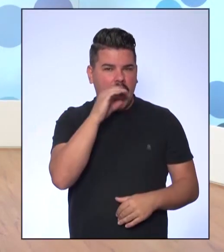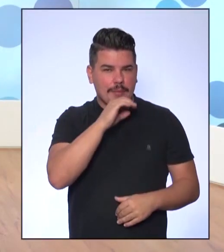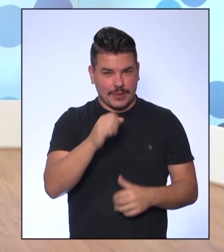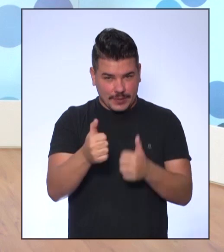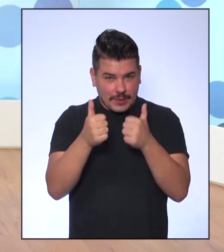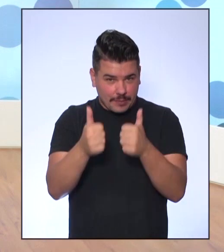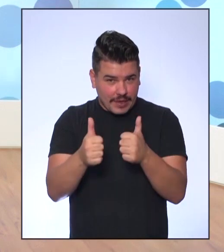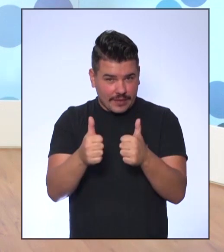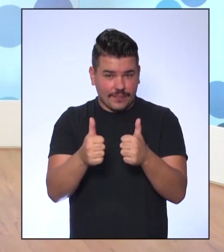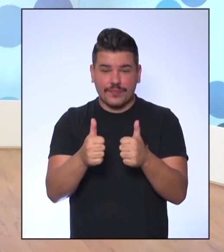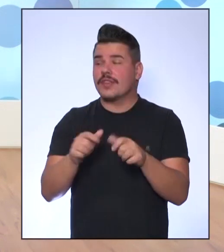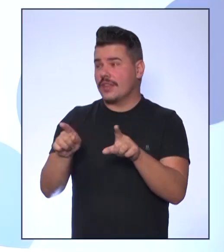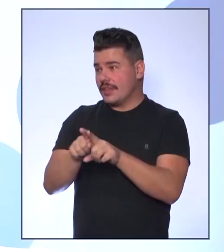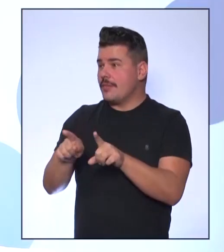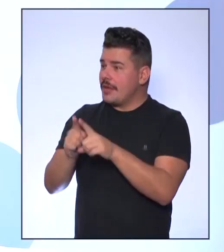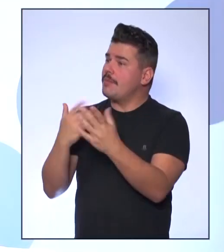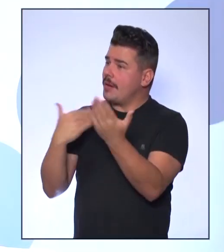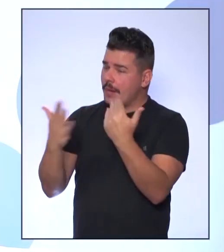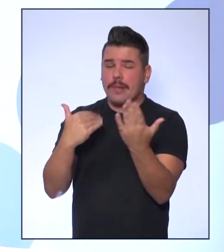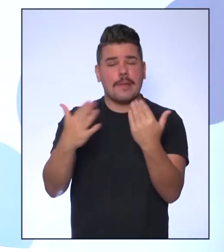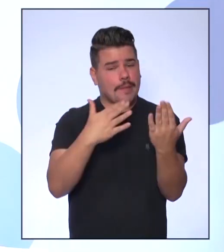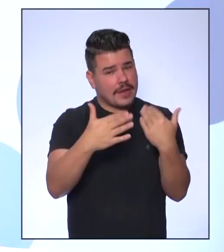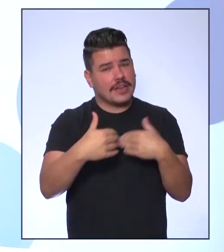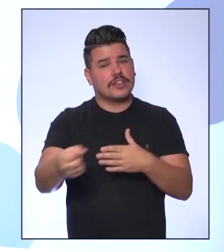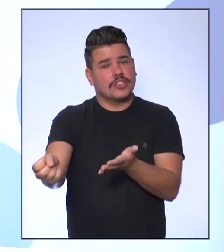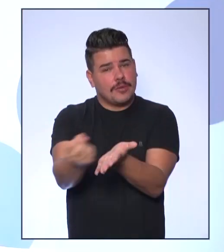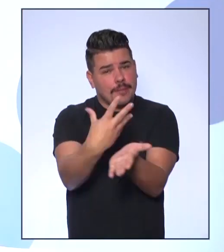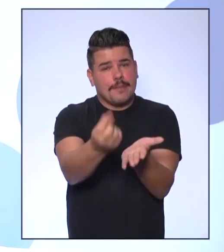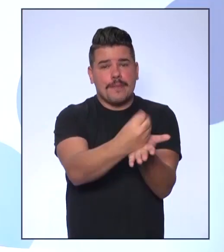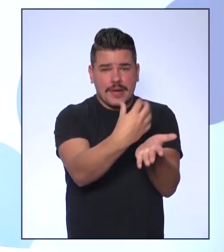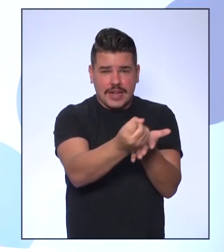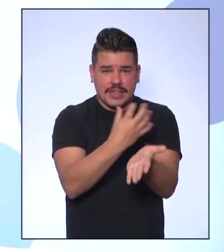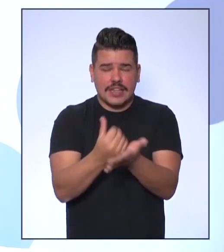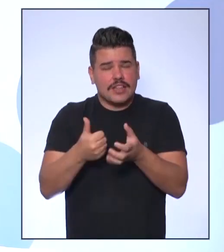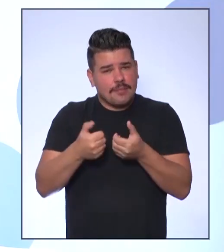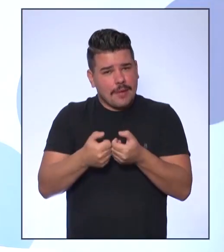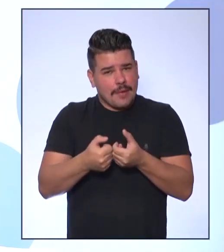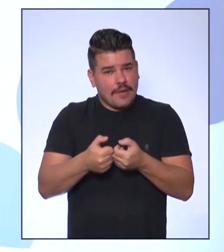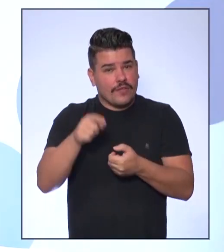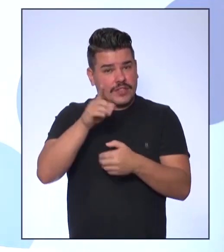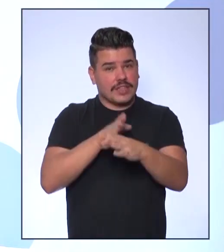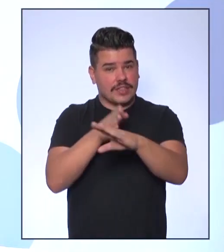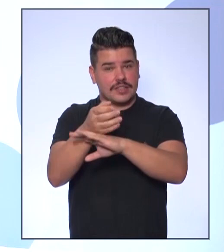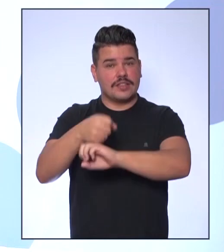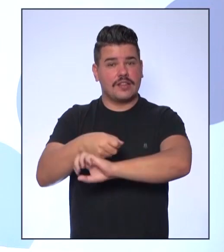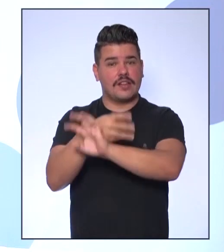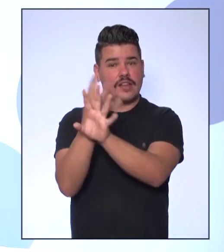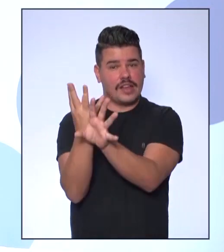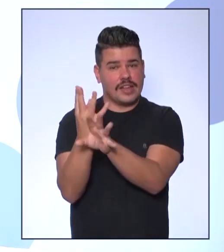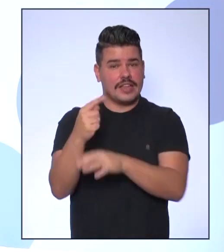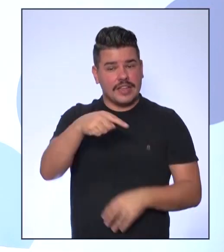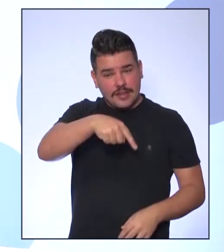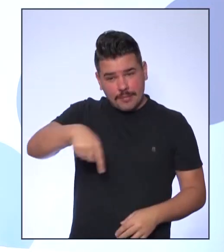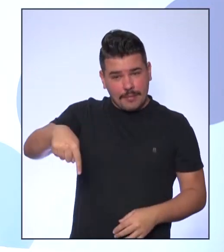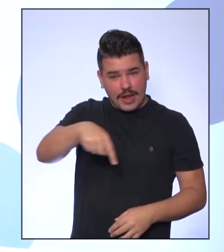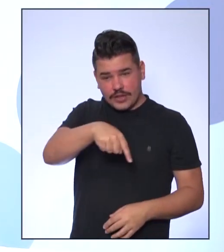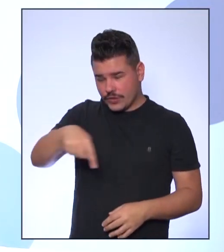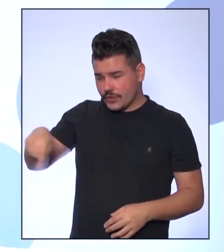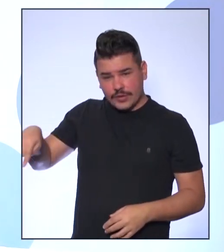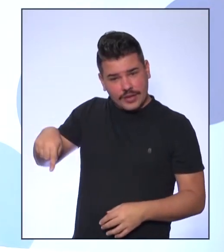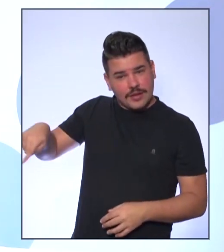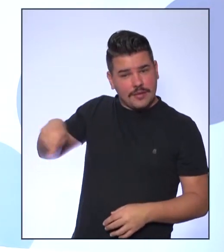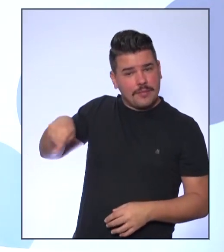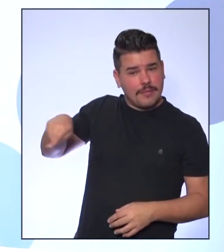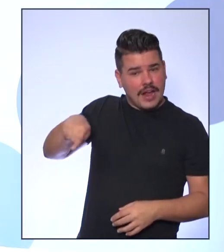sobre isso. Então interaja com a gente no chat, você que está no aplicativo Centro de Mídias, aqui, provavelmente aqui embaixo, deve ter o